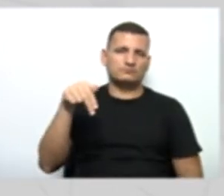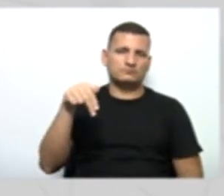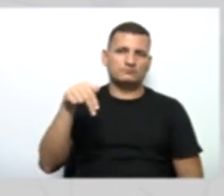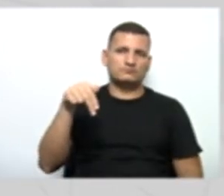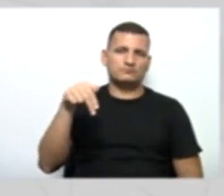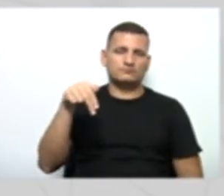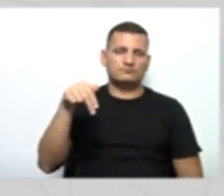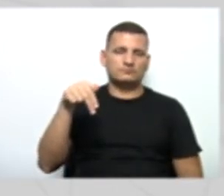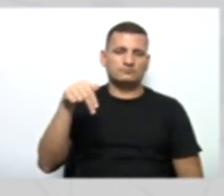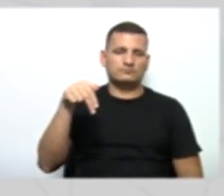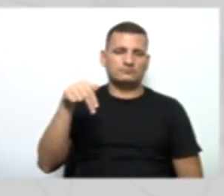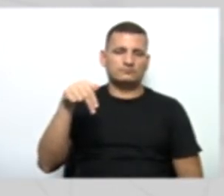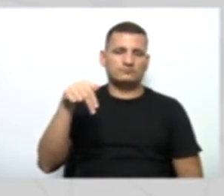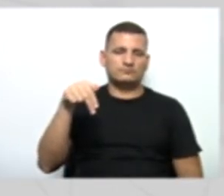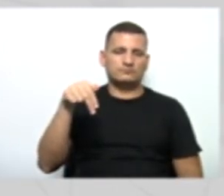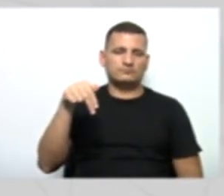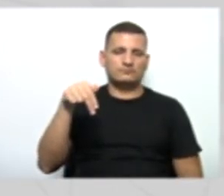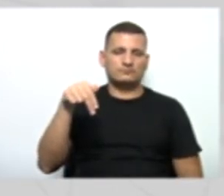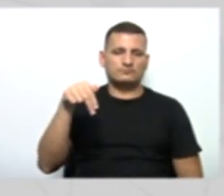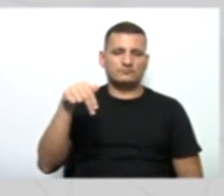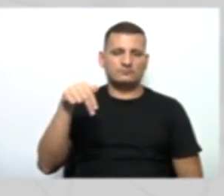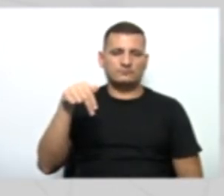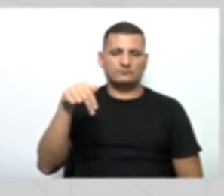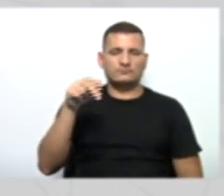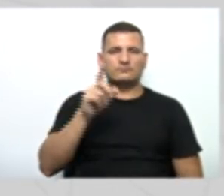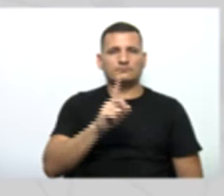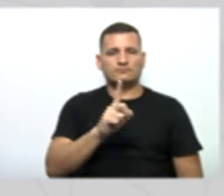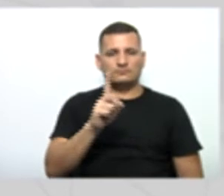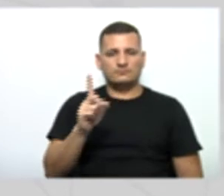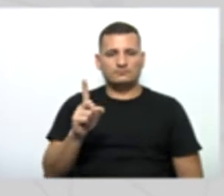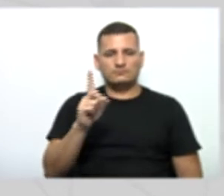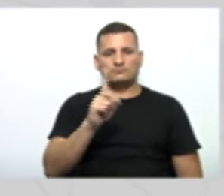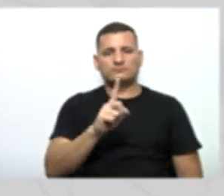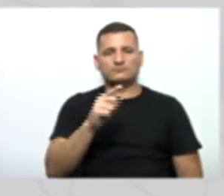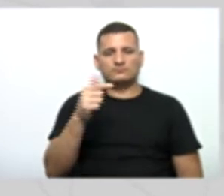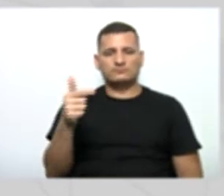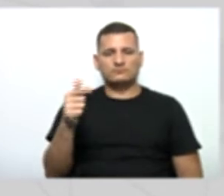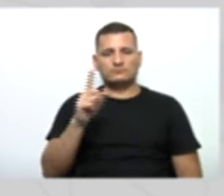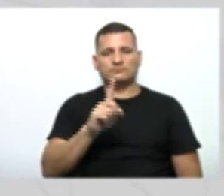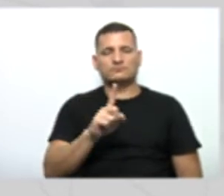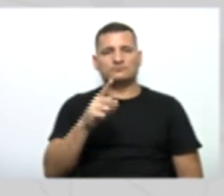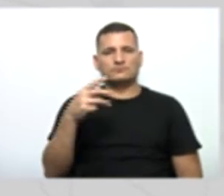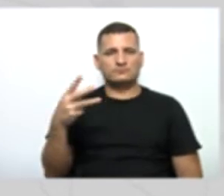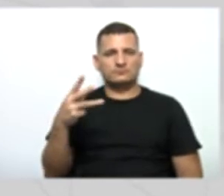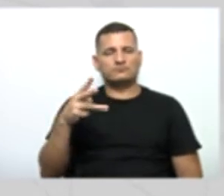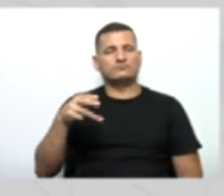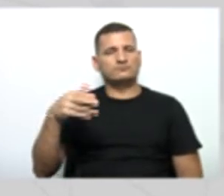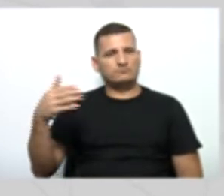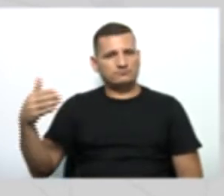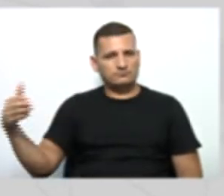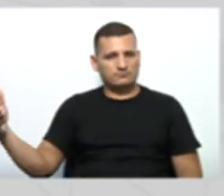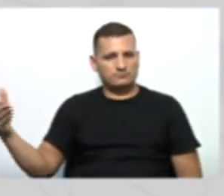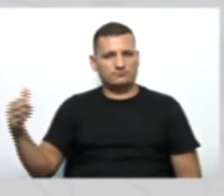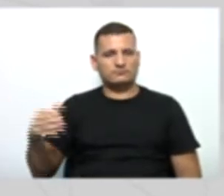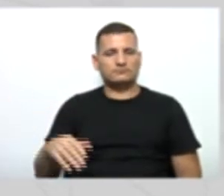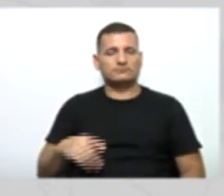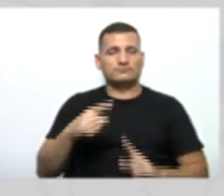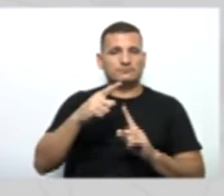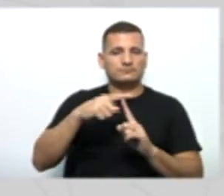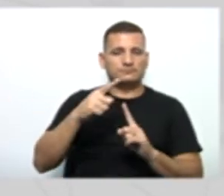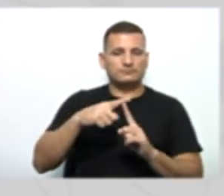também, certo? Olha lá, ó, 1 para 1, 1 para 2, 1 para 3 e aí por demais. Então, os